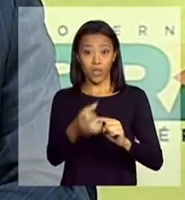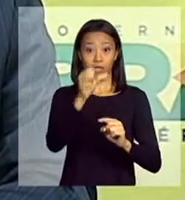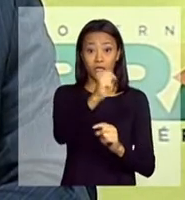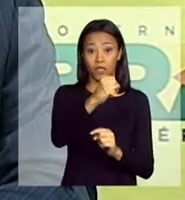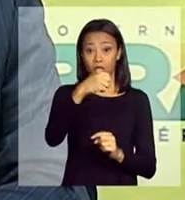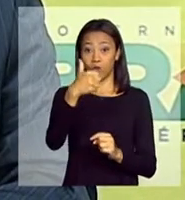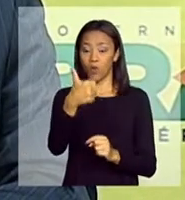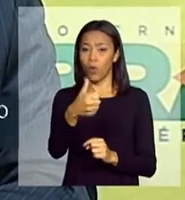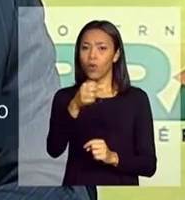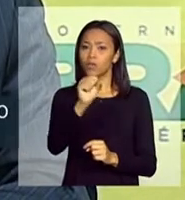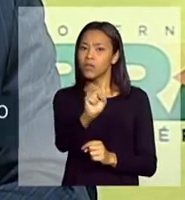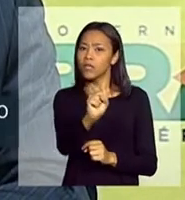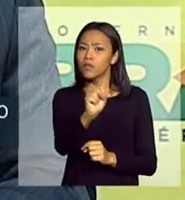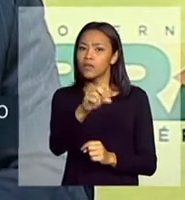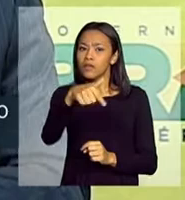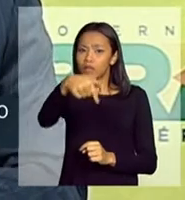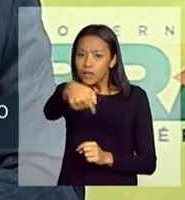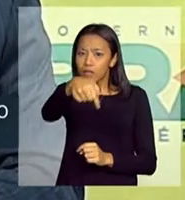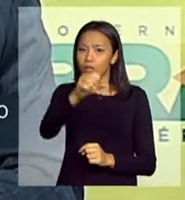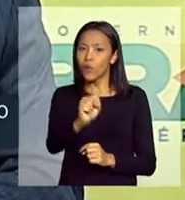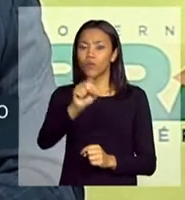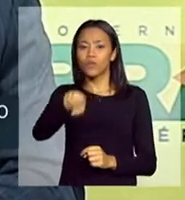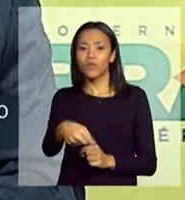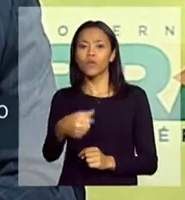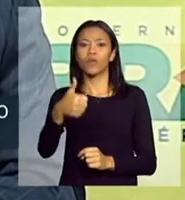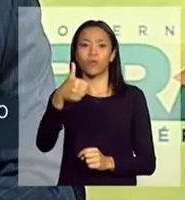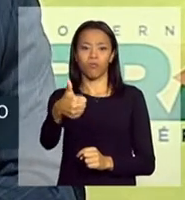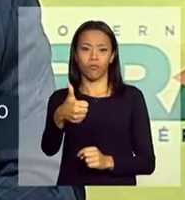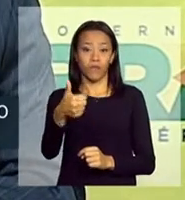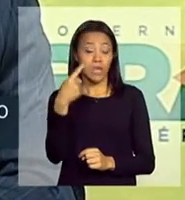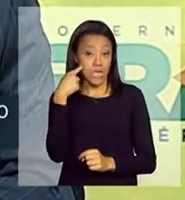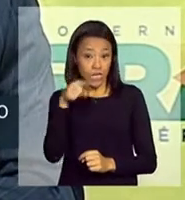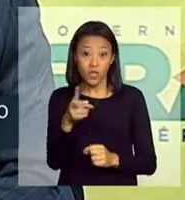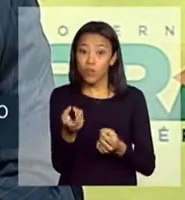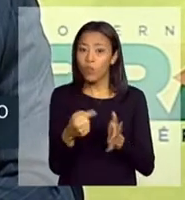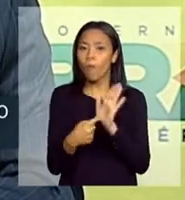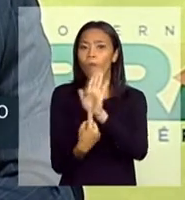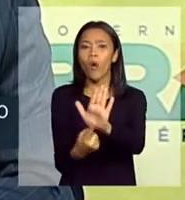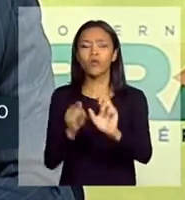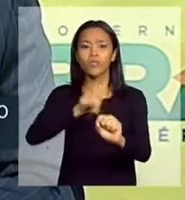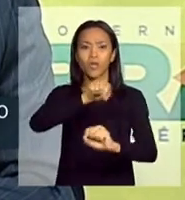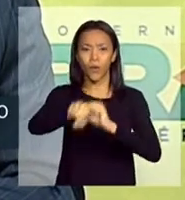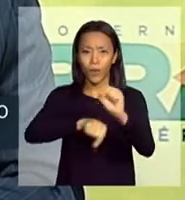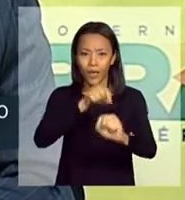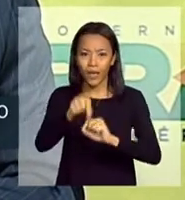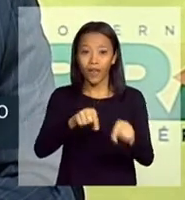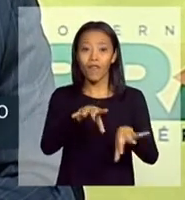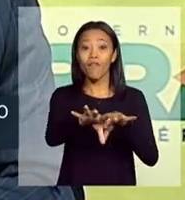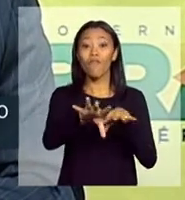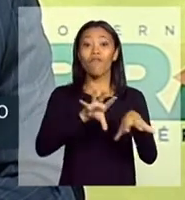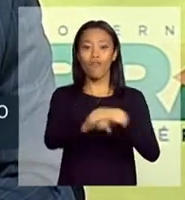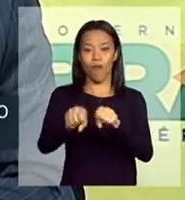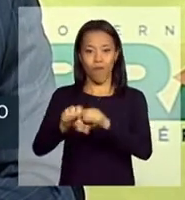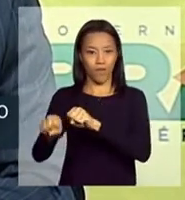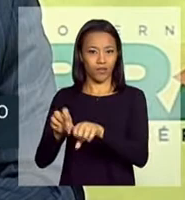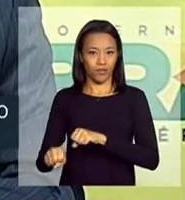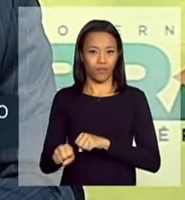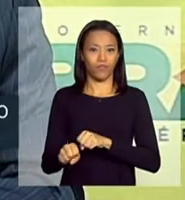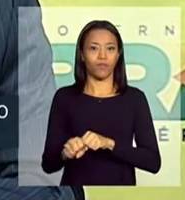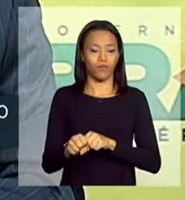78,1 é isso aqui é o indicador e de formação de professores